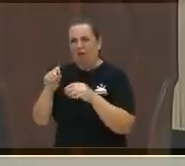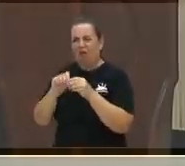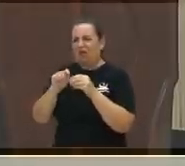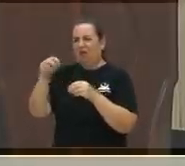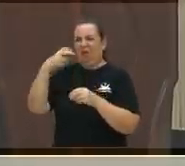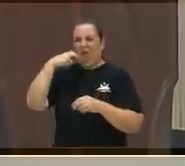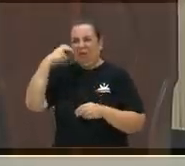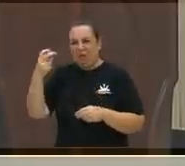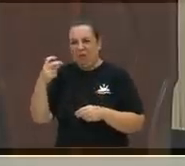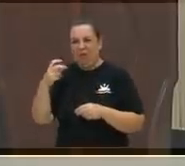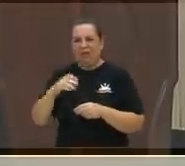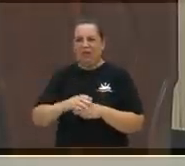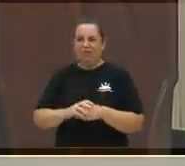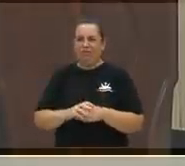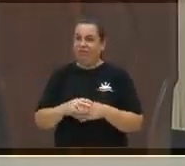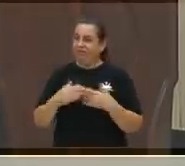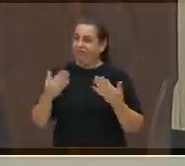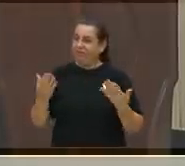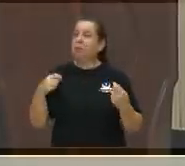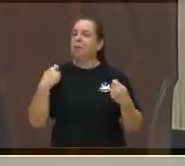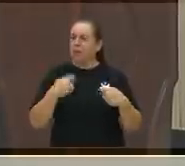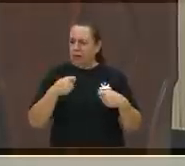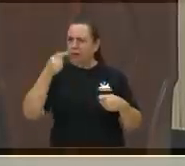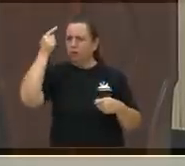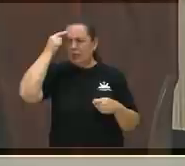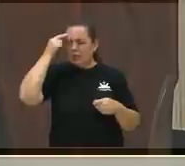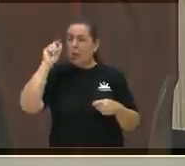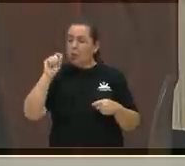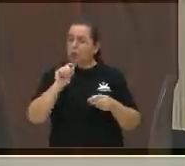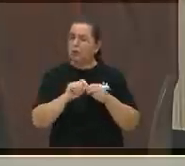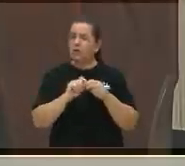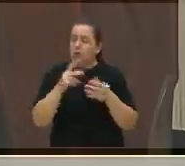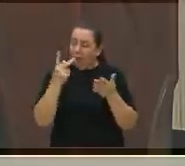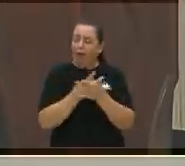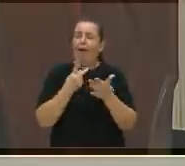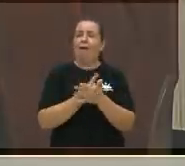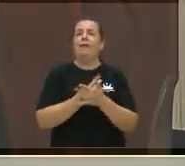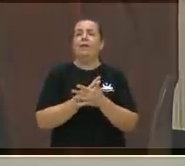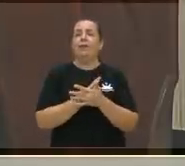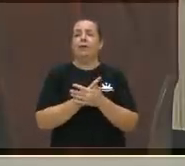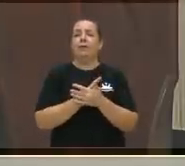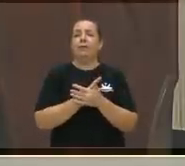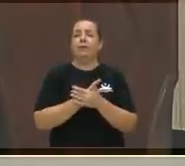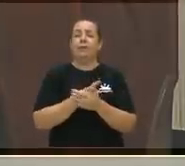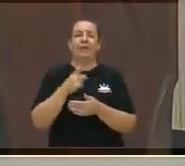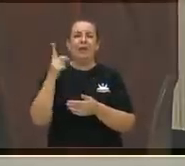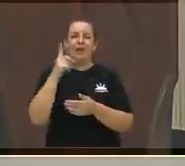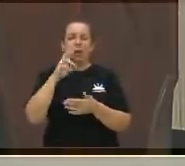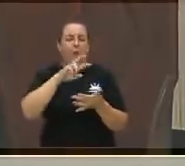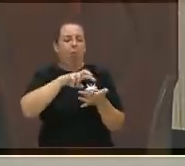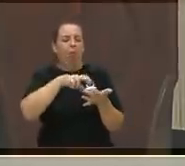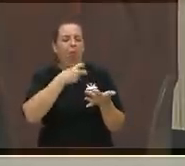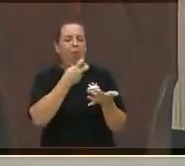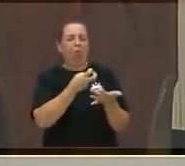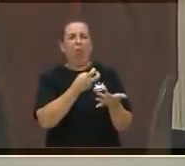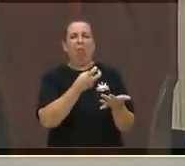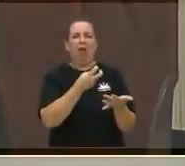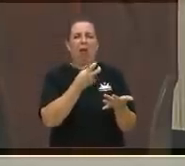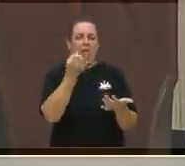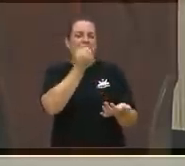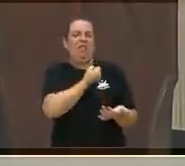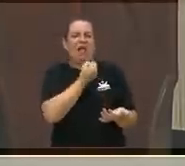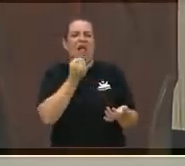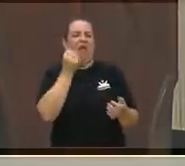não matar um me apressei a morte de alguém eu desejei no